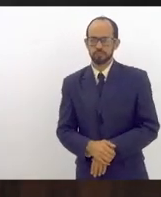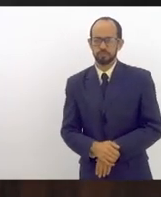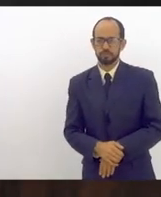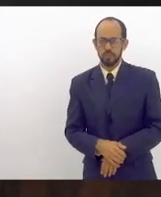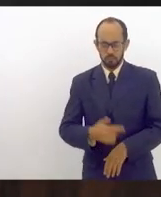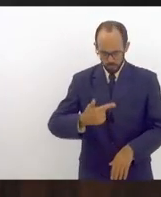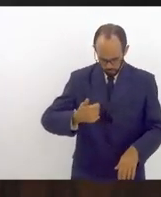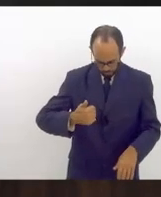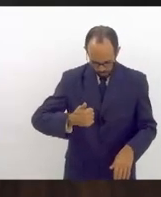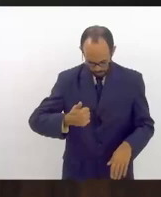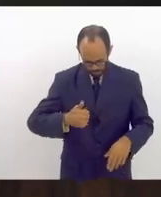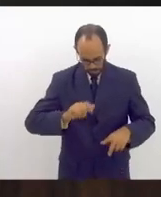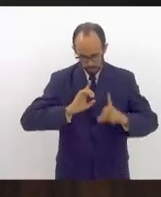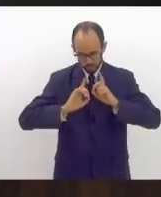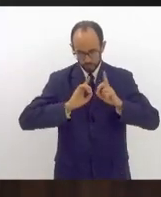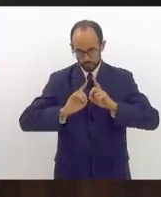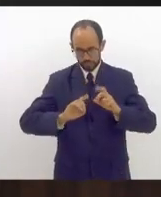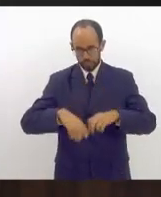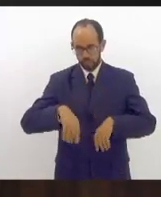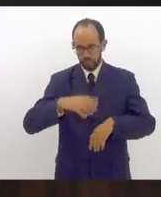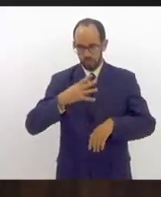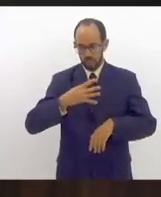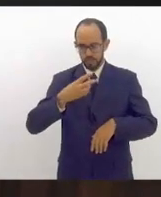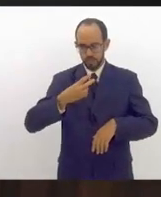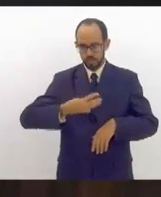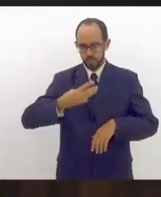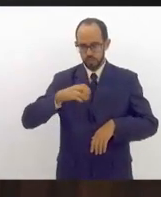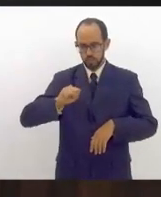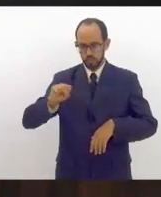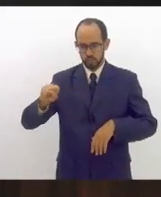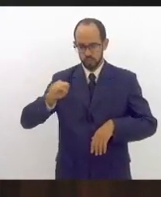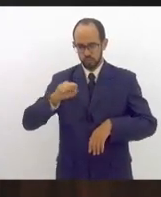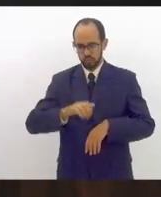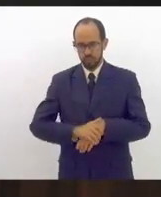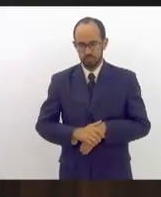primeira discussão, projeto de lei 4388.